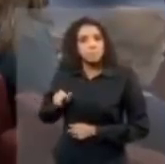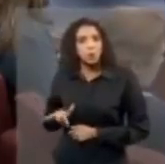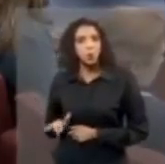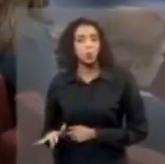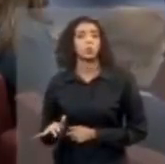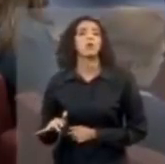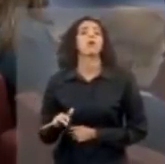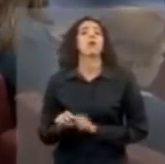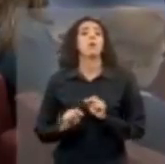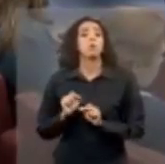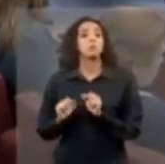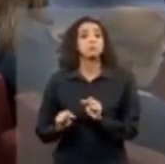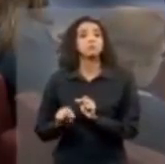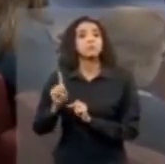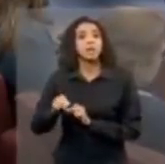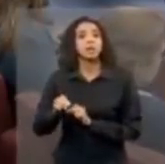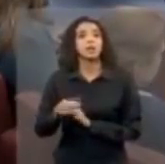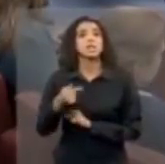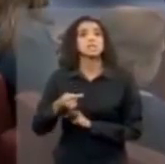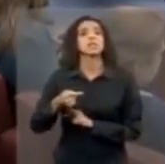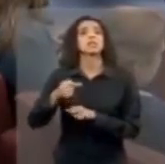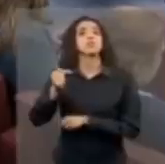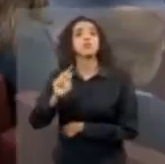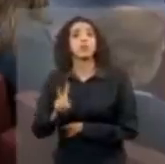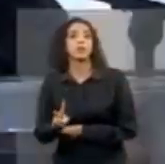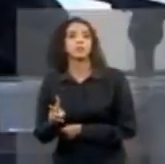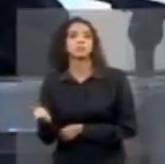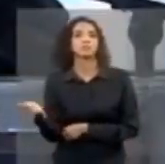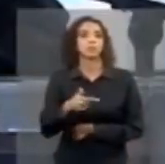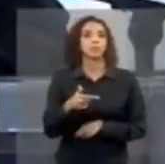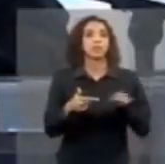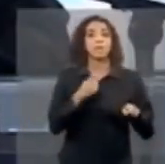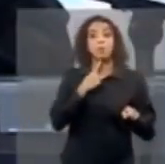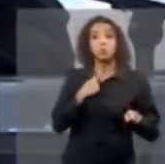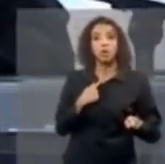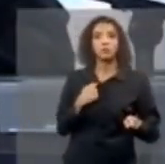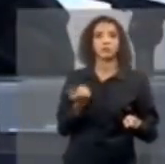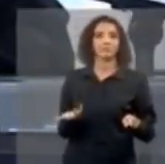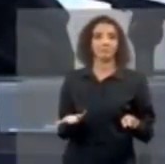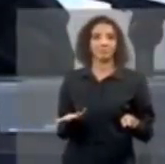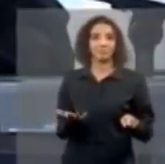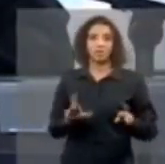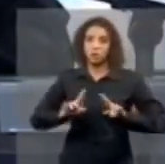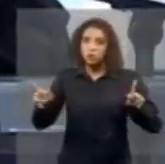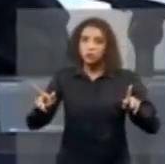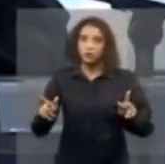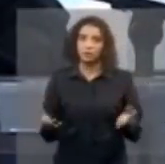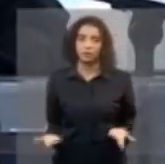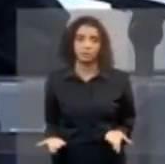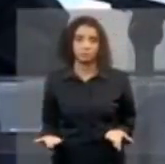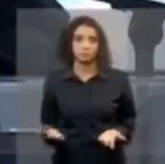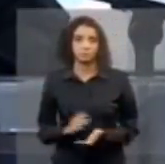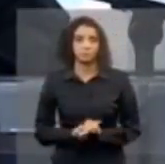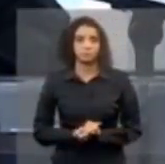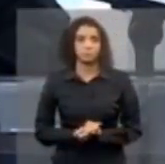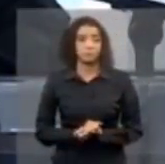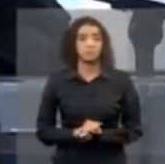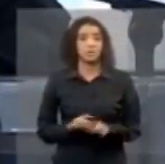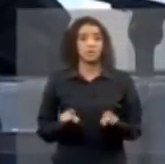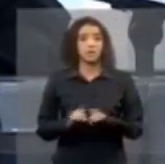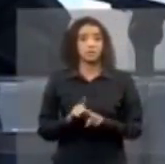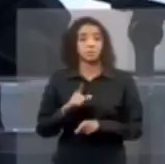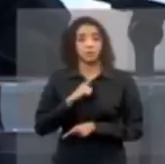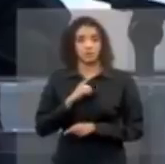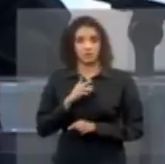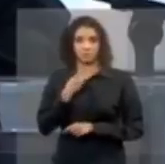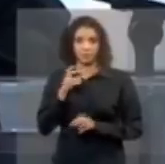naturais corresponde a 7 vezes o número de provocados. Tomando um já provavelmente superestimado valor